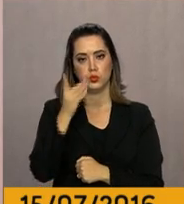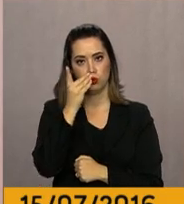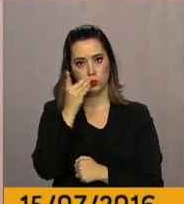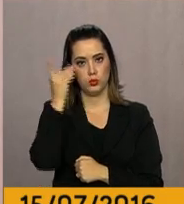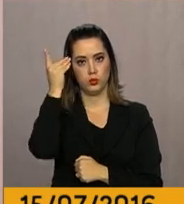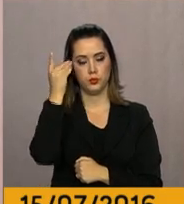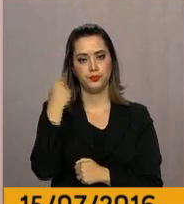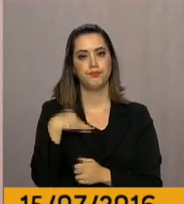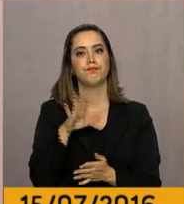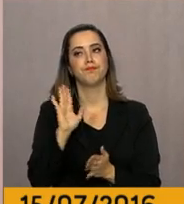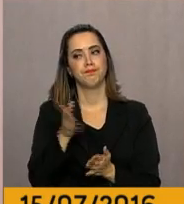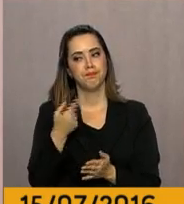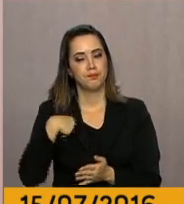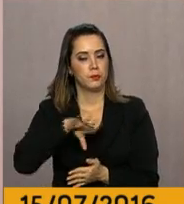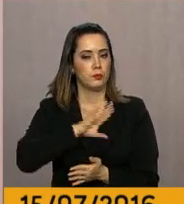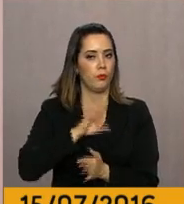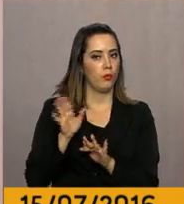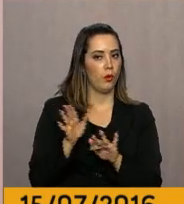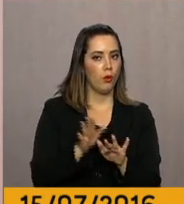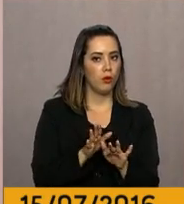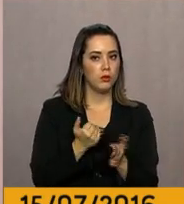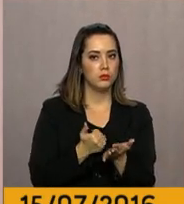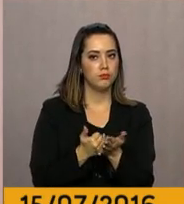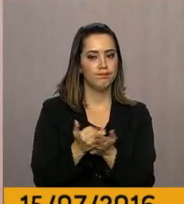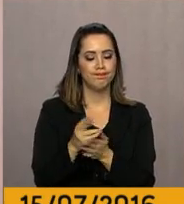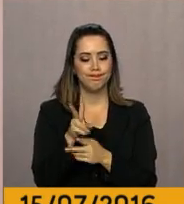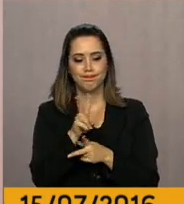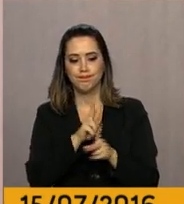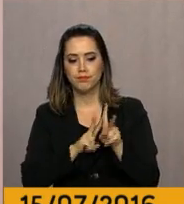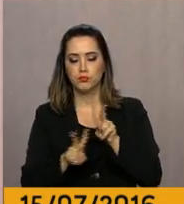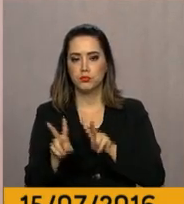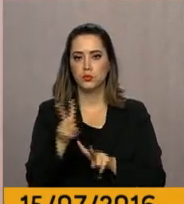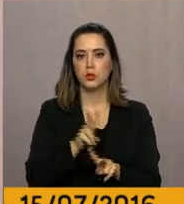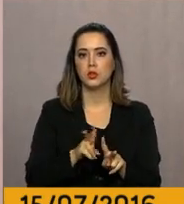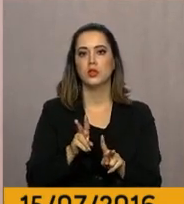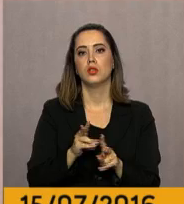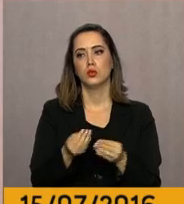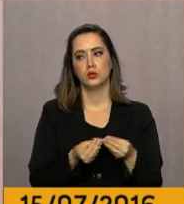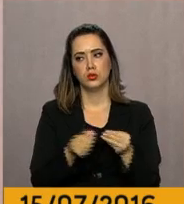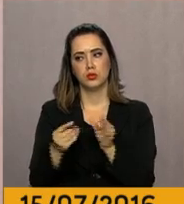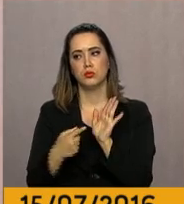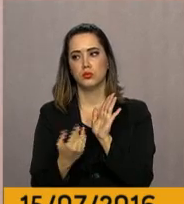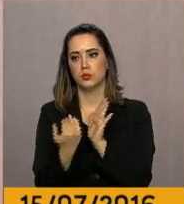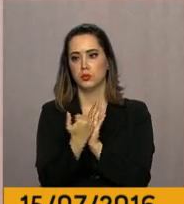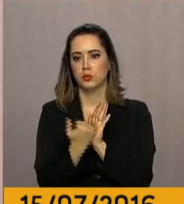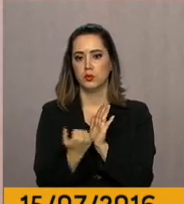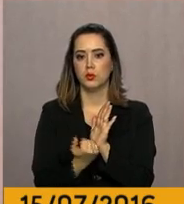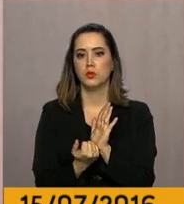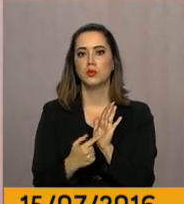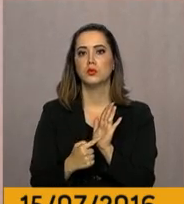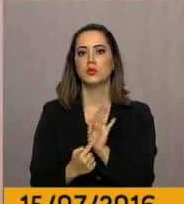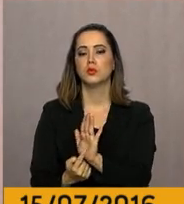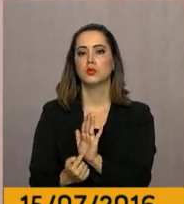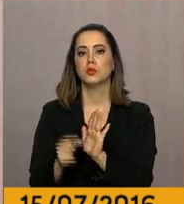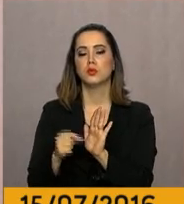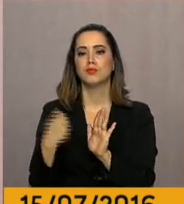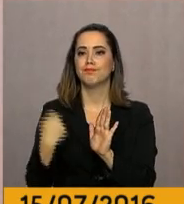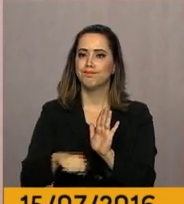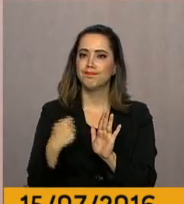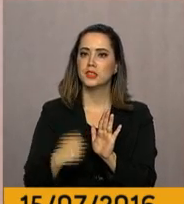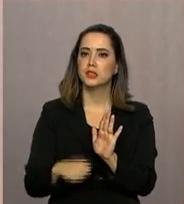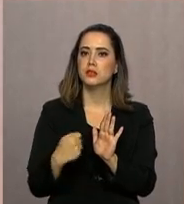nossa gestão à frente do Ministério da Educação, nós levamos ao conhecimento do presidente Temer a necessidade de uma